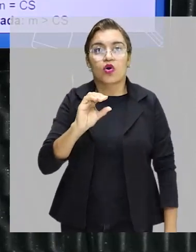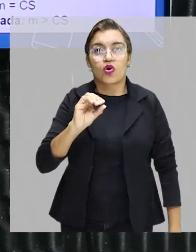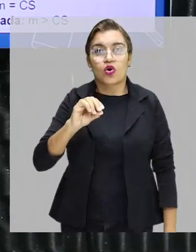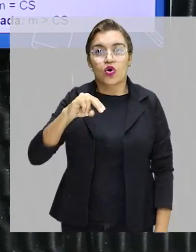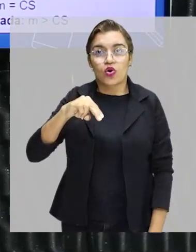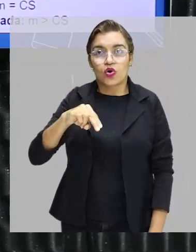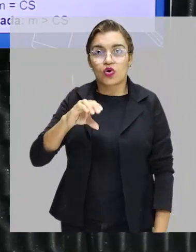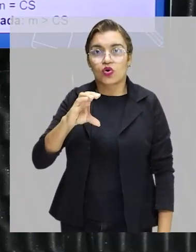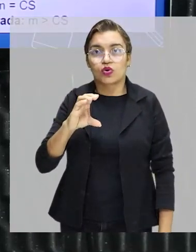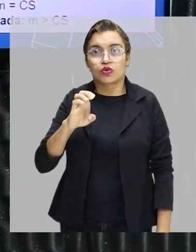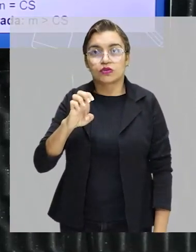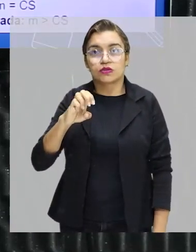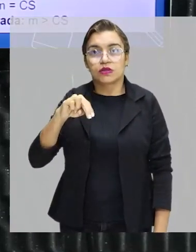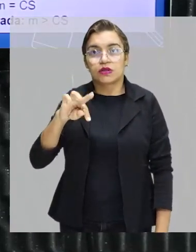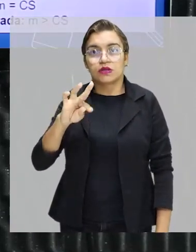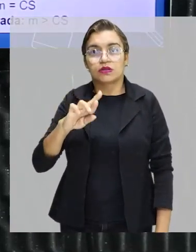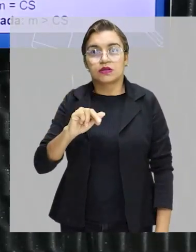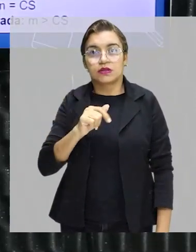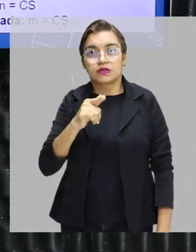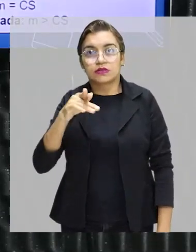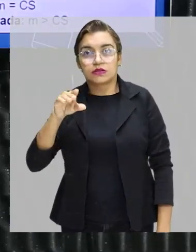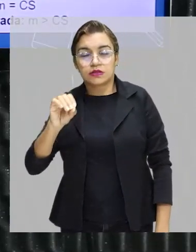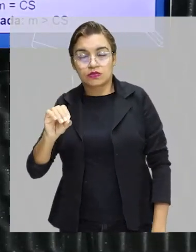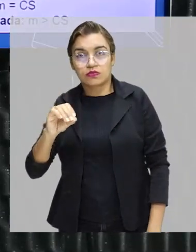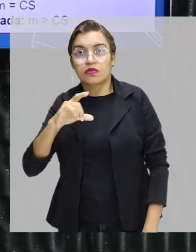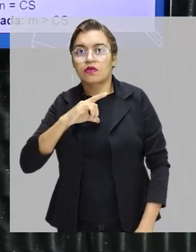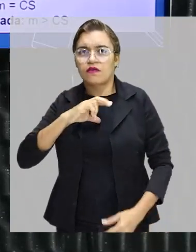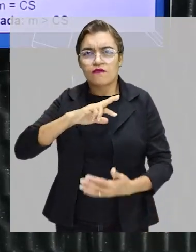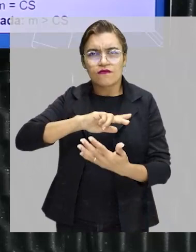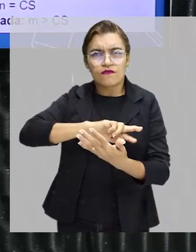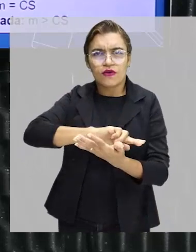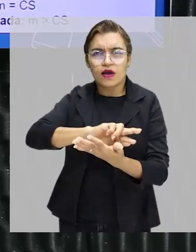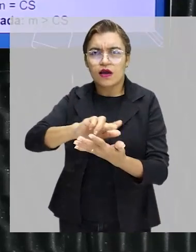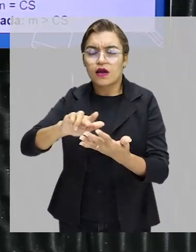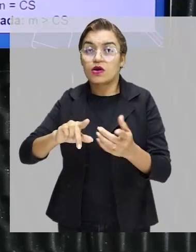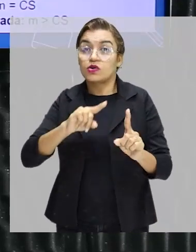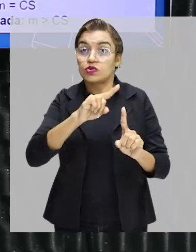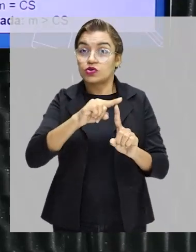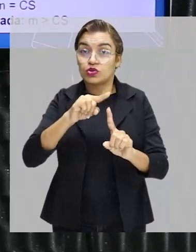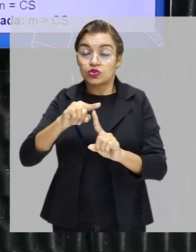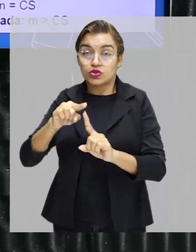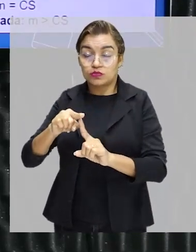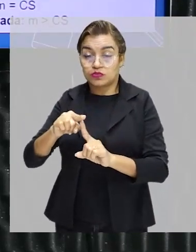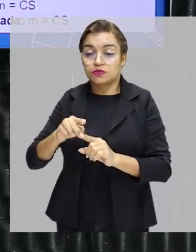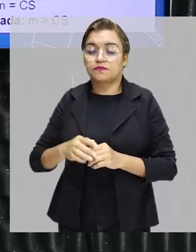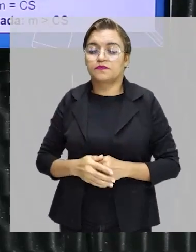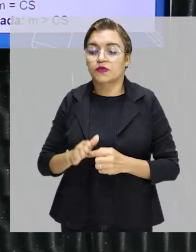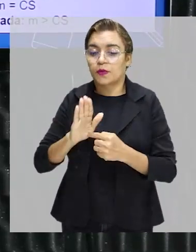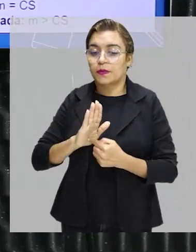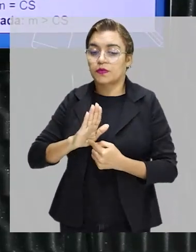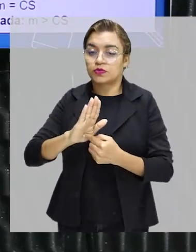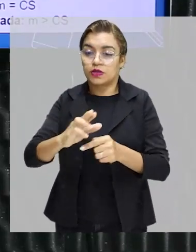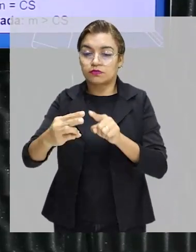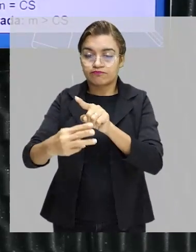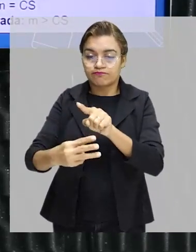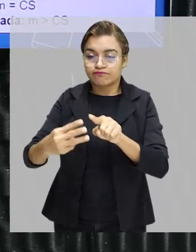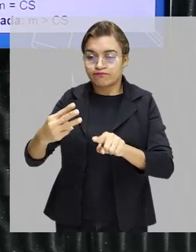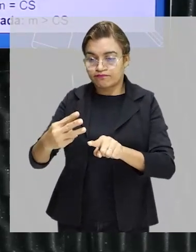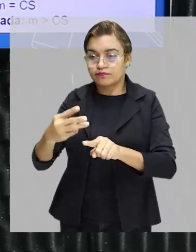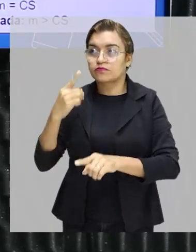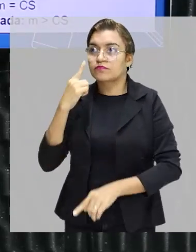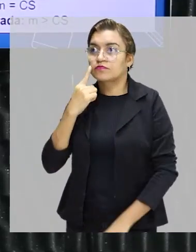concentração. E nós temos vários tipos de concentrações. Eu trouxe aqui 3 muito usuais. Olha